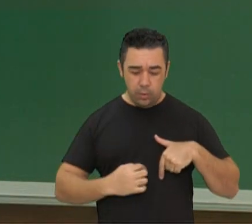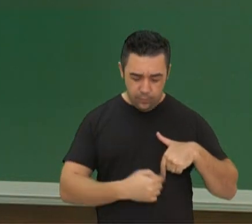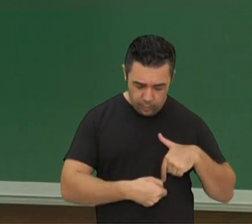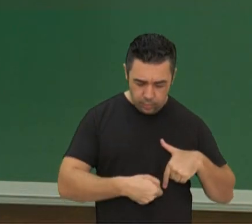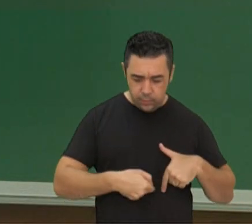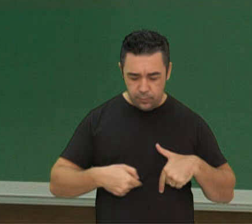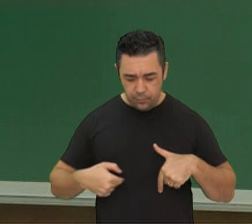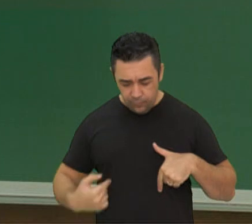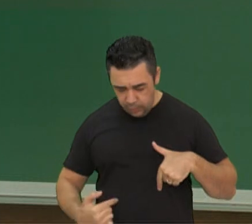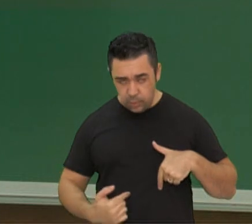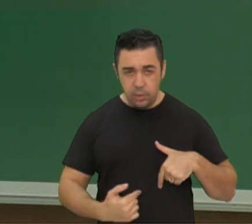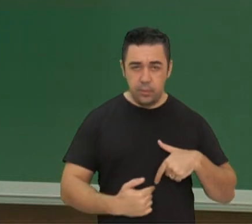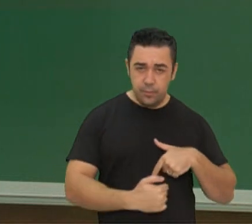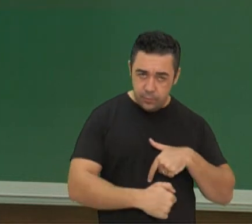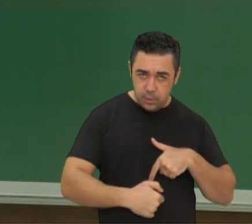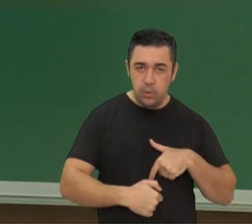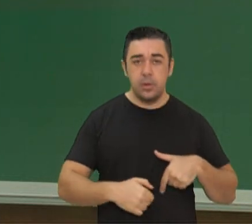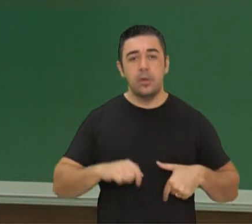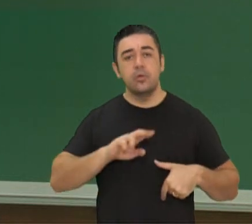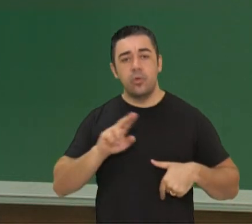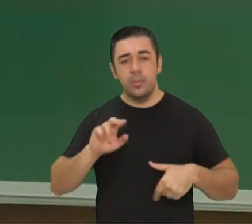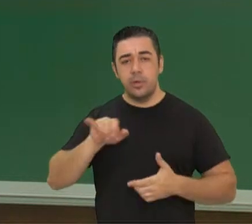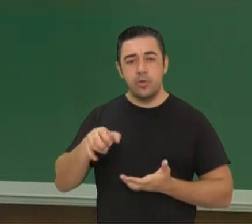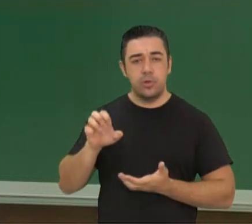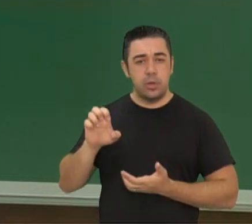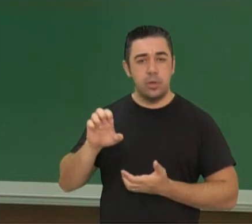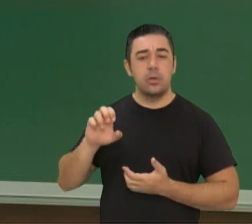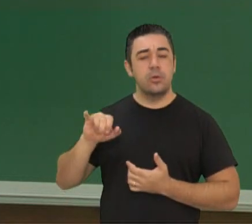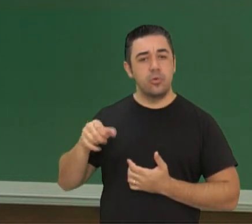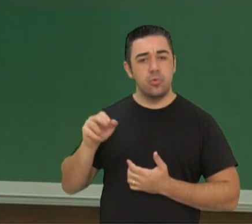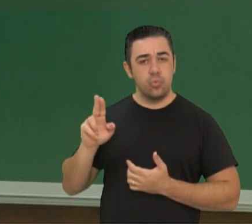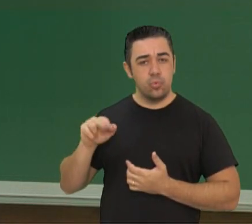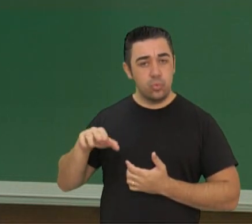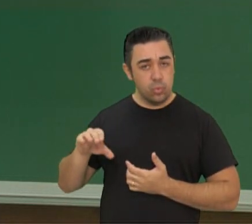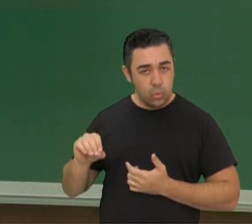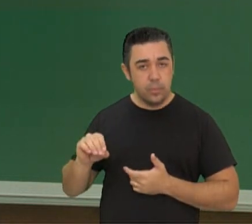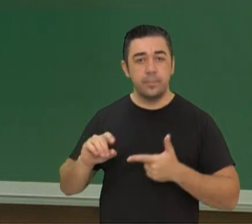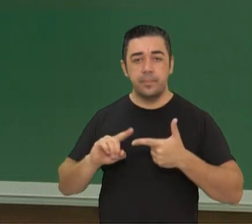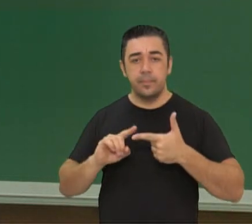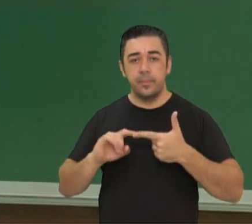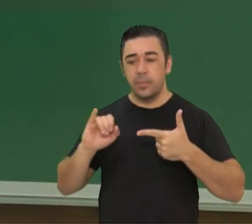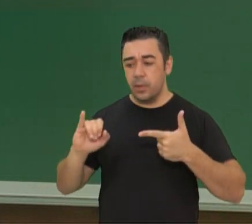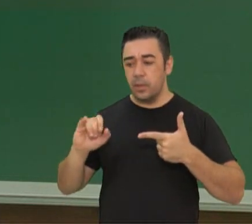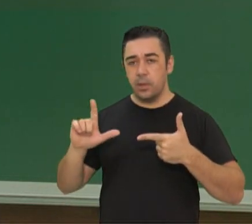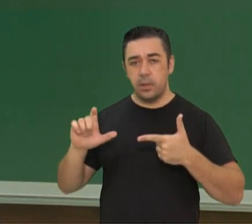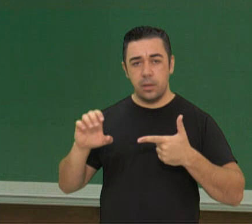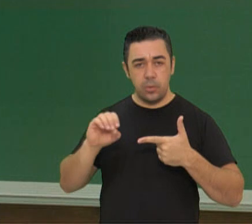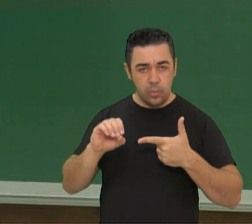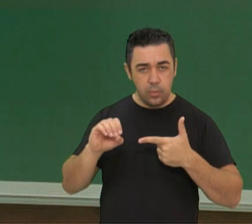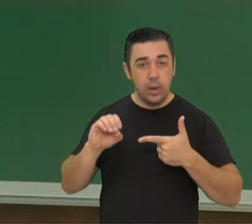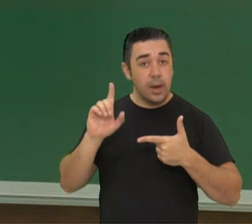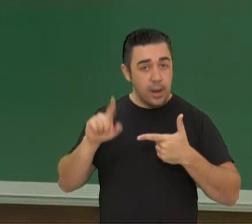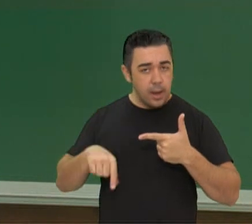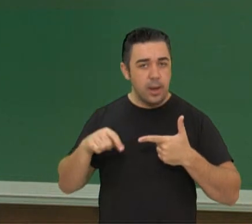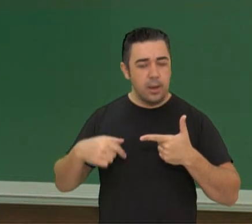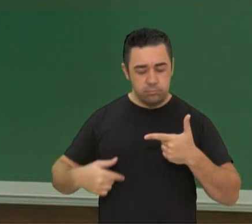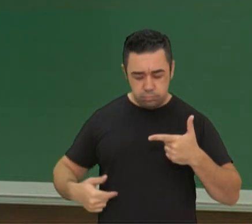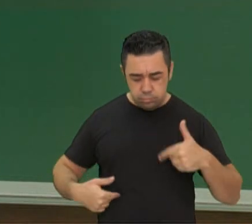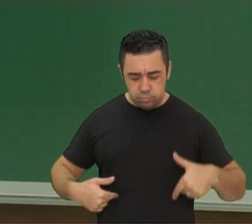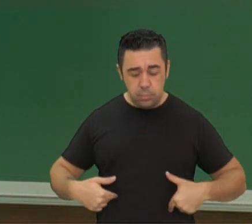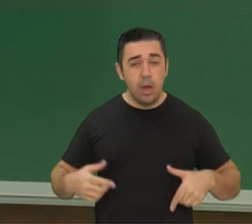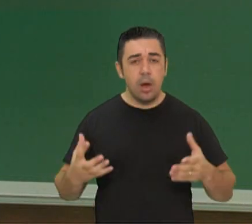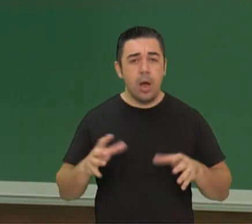curvas denominadas jejuno e ilho, tá? É nesta região que vai acontecer essa absorção